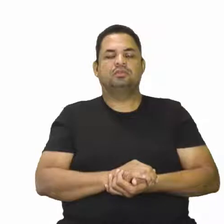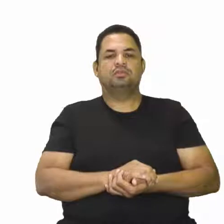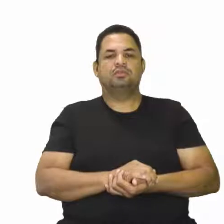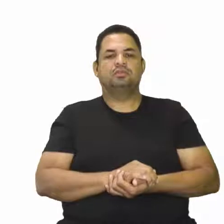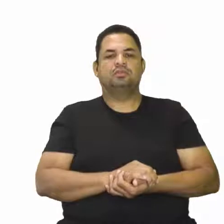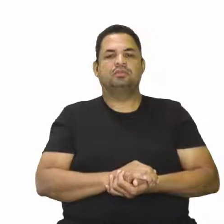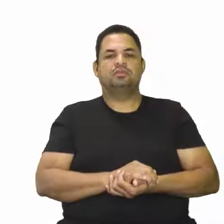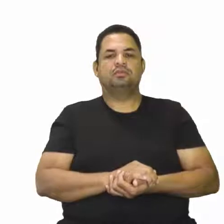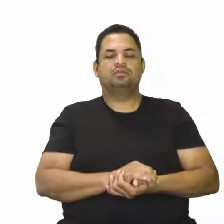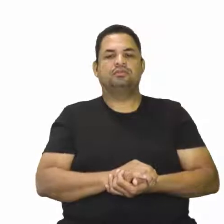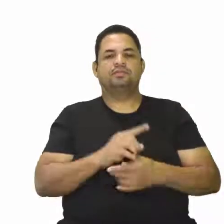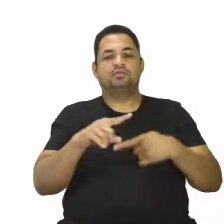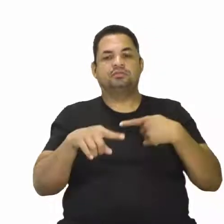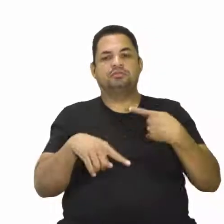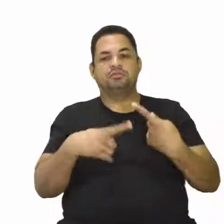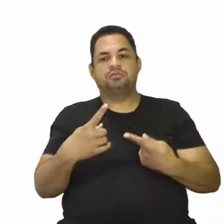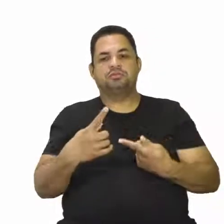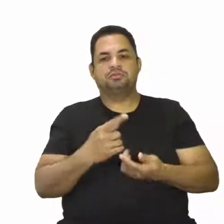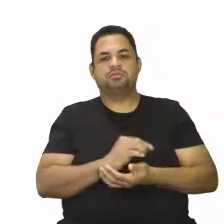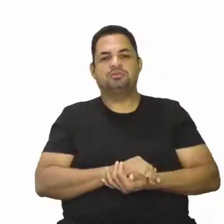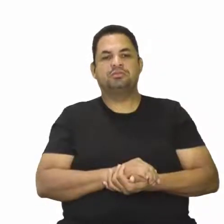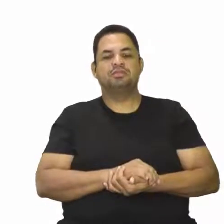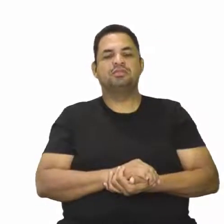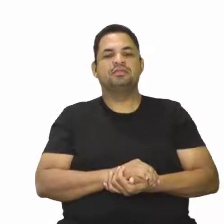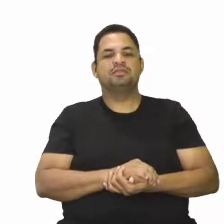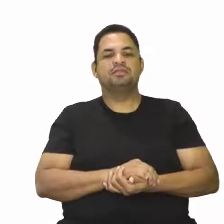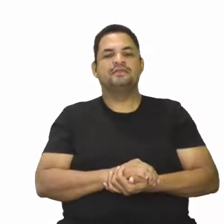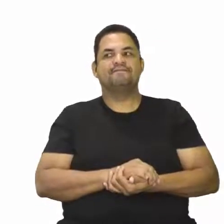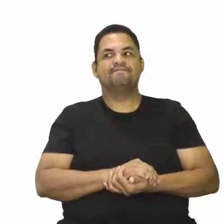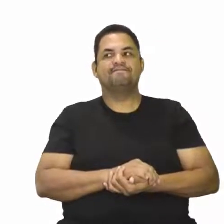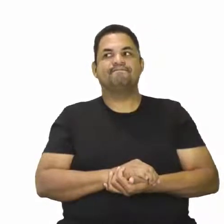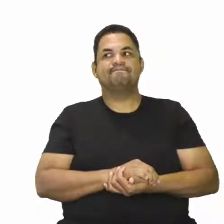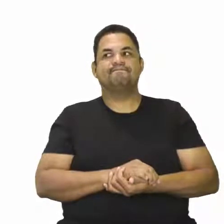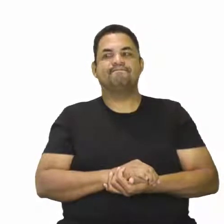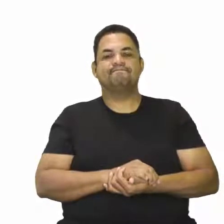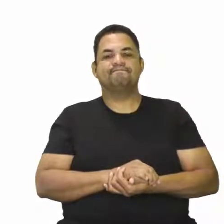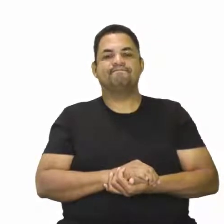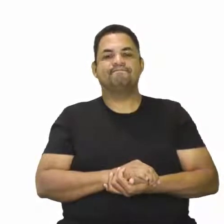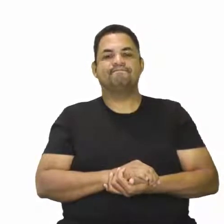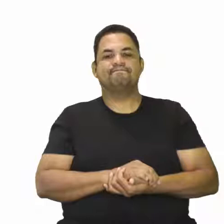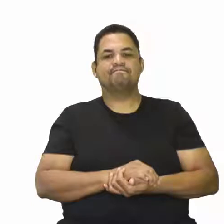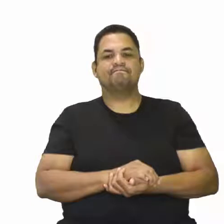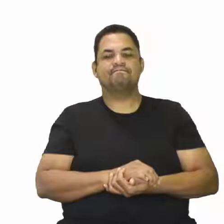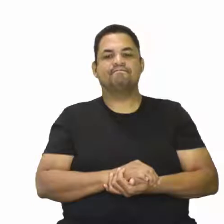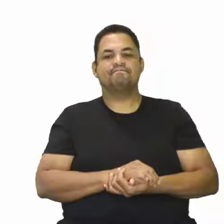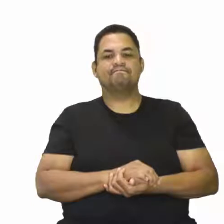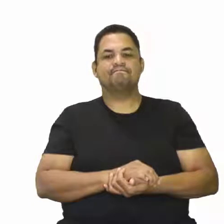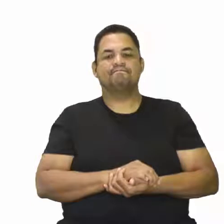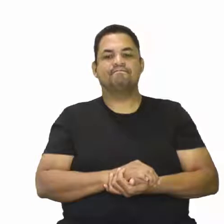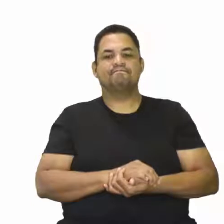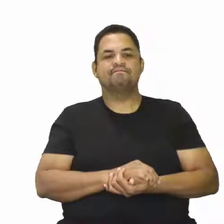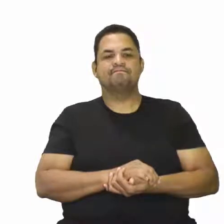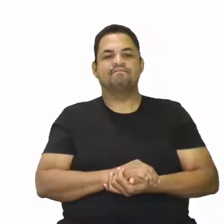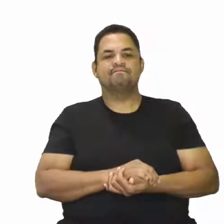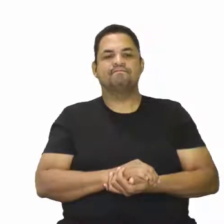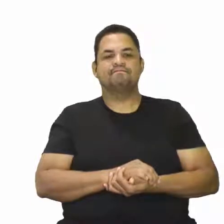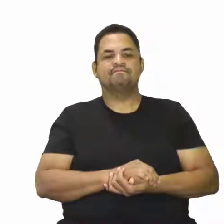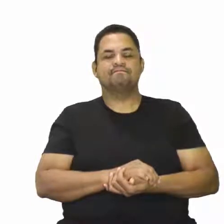ayer, después, temprano, mientras, anteanoche,